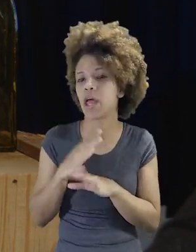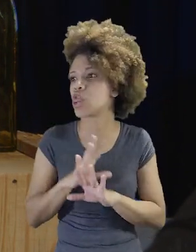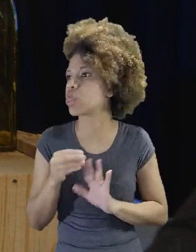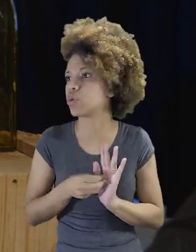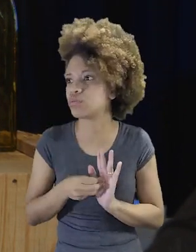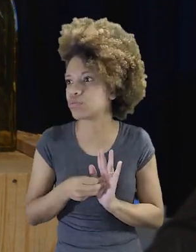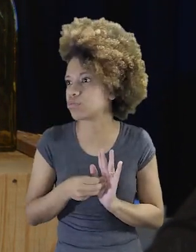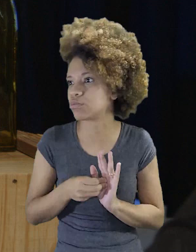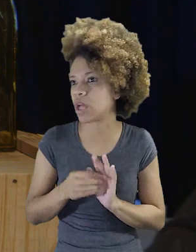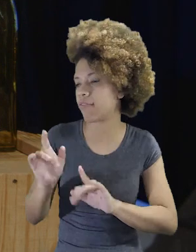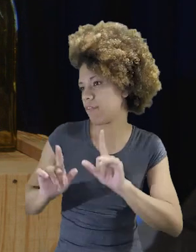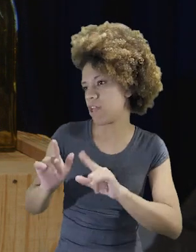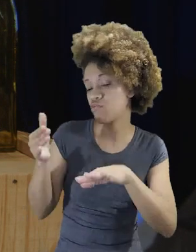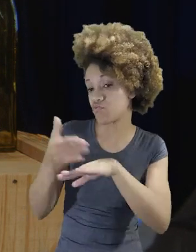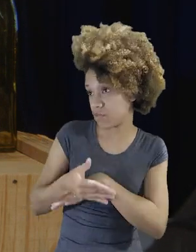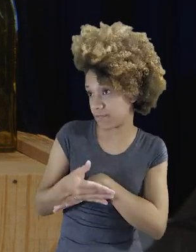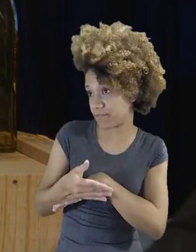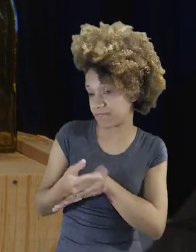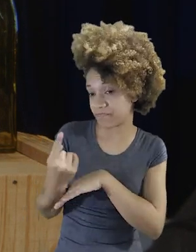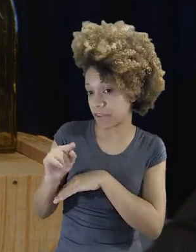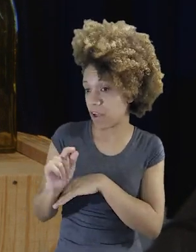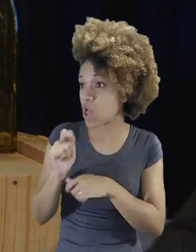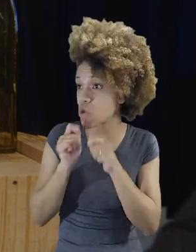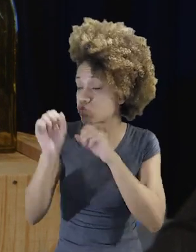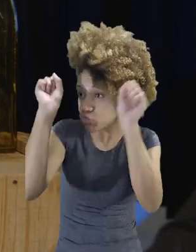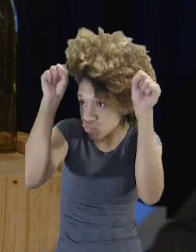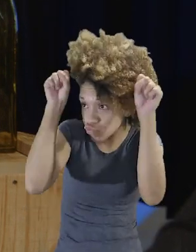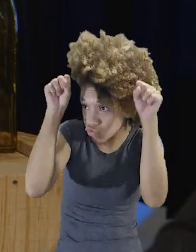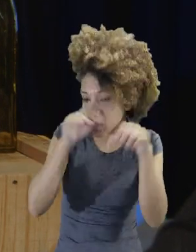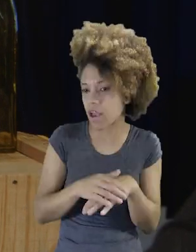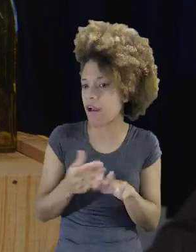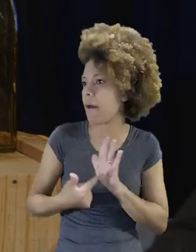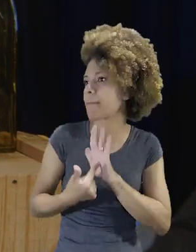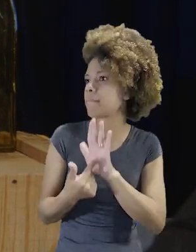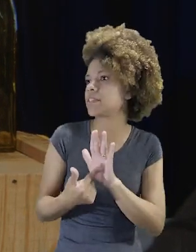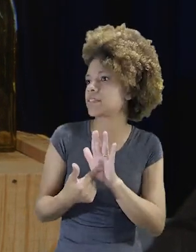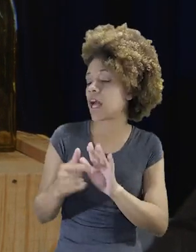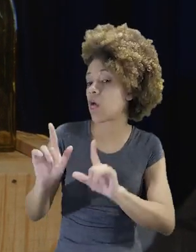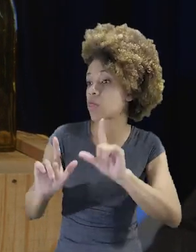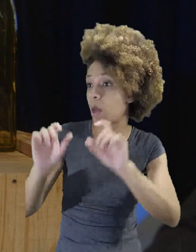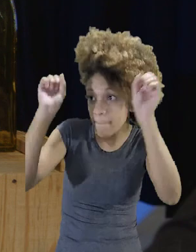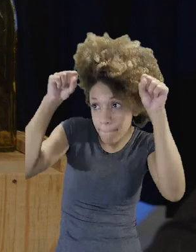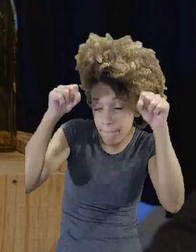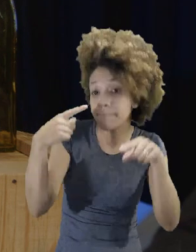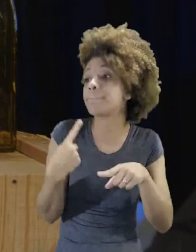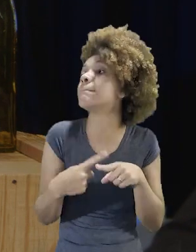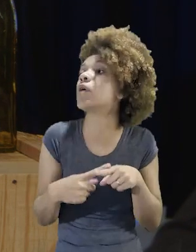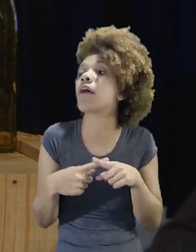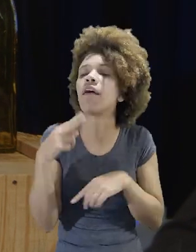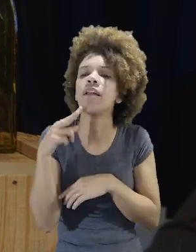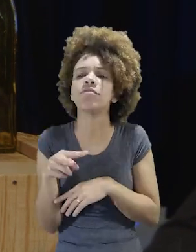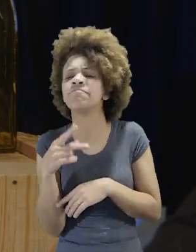no programa da Xuxa vai lá apresentar a música da Xuxa por quê Porque ele viu que tipo meu programa aqui da sei lá